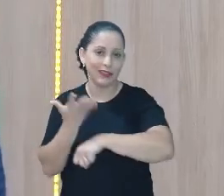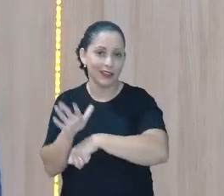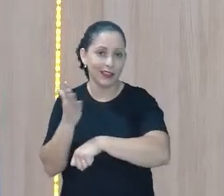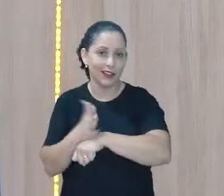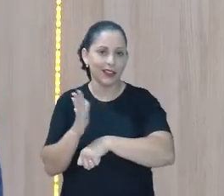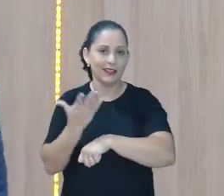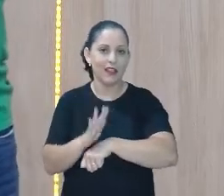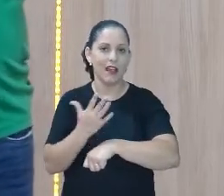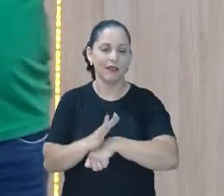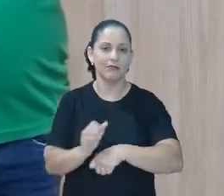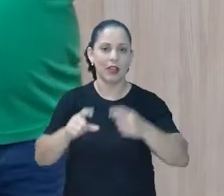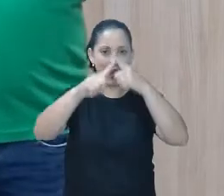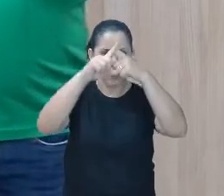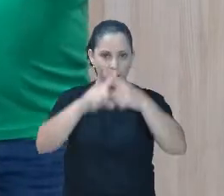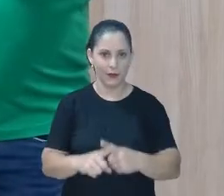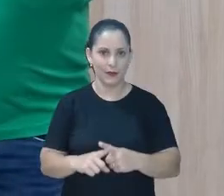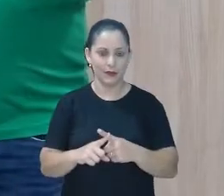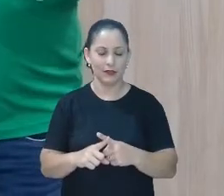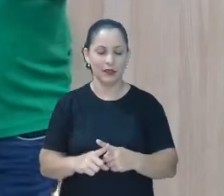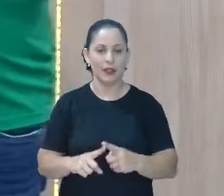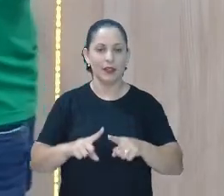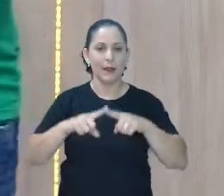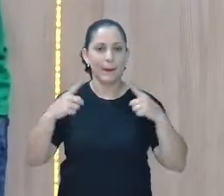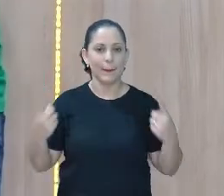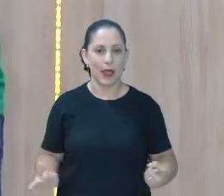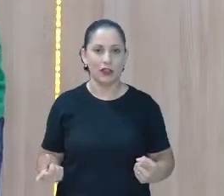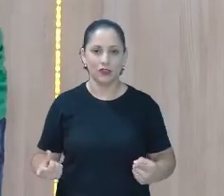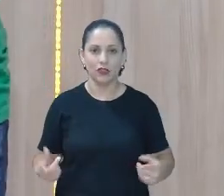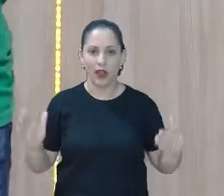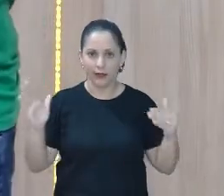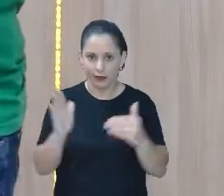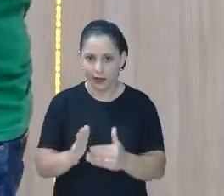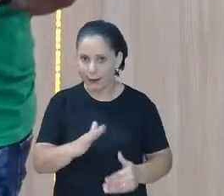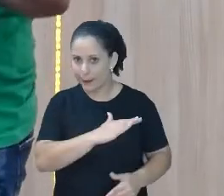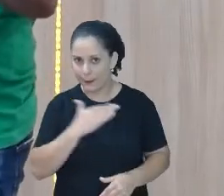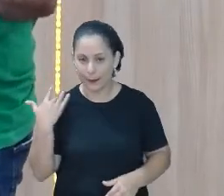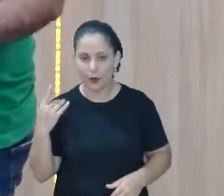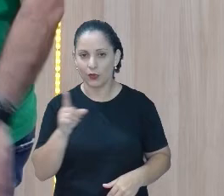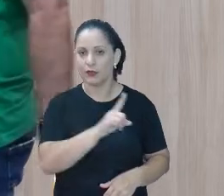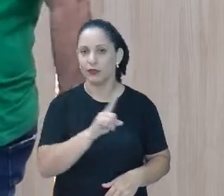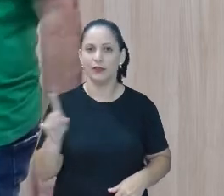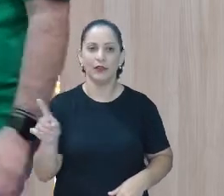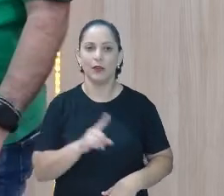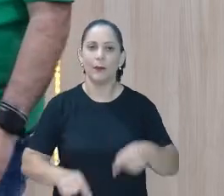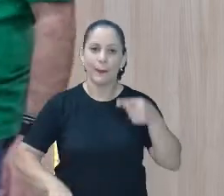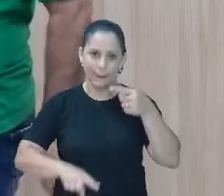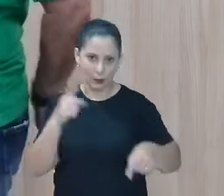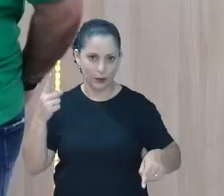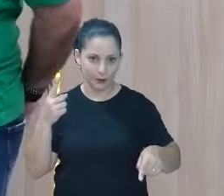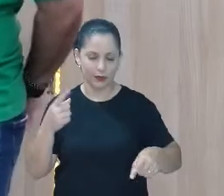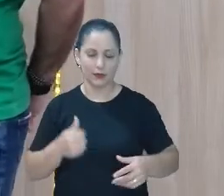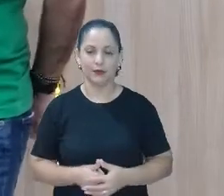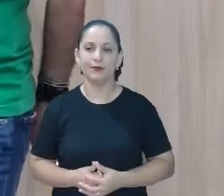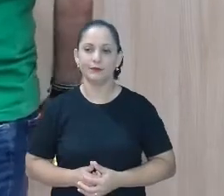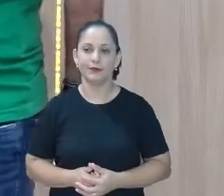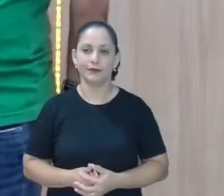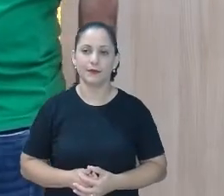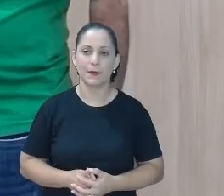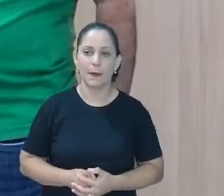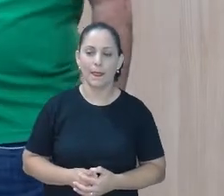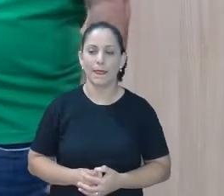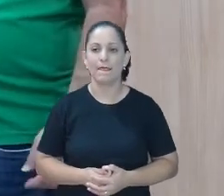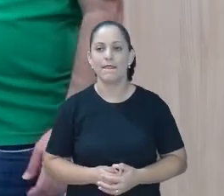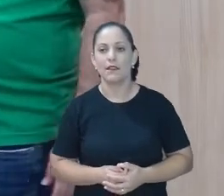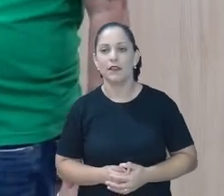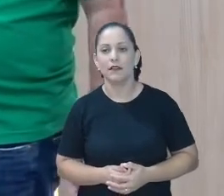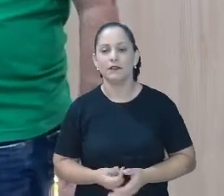vão ali competir, né, mas nada ali até a morte, né, porque isso hoje é proibido. Então, a gente observa isso